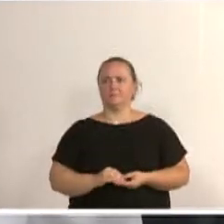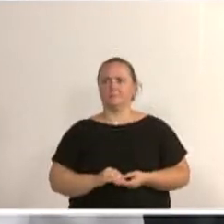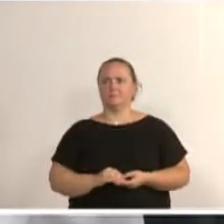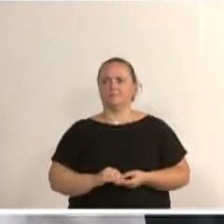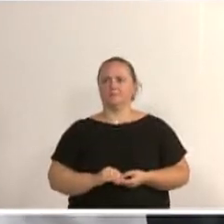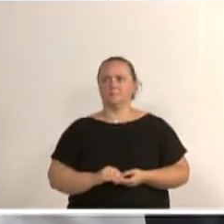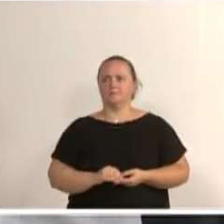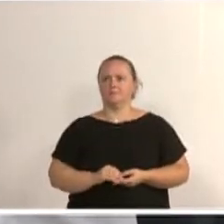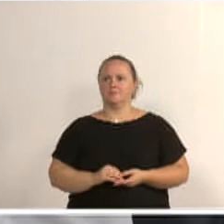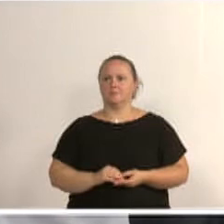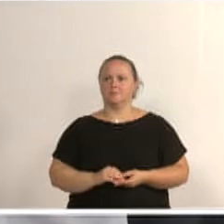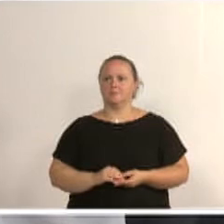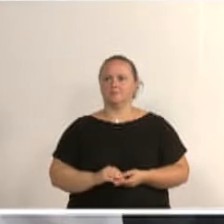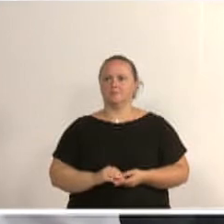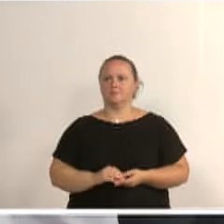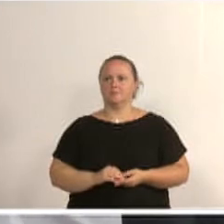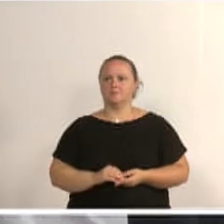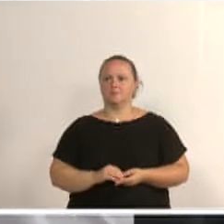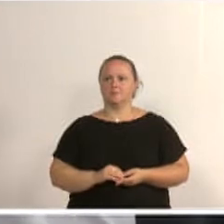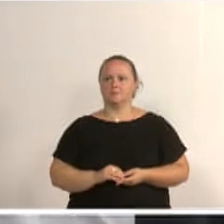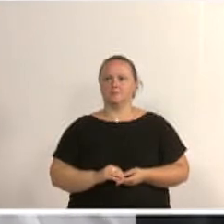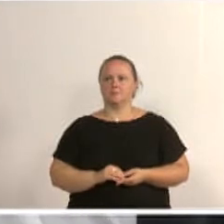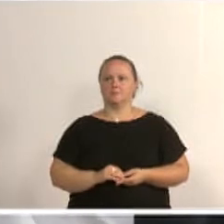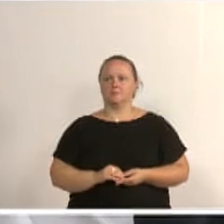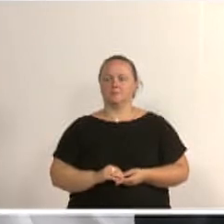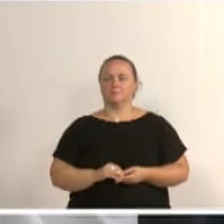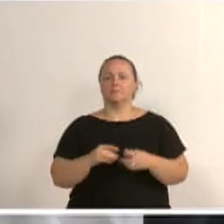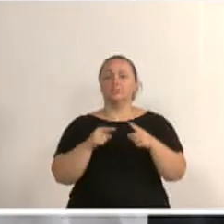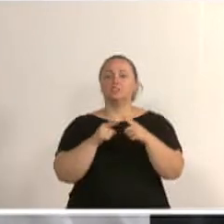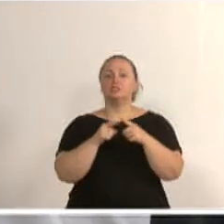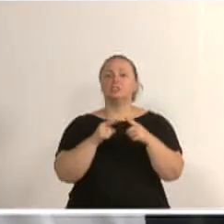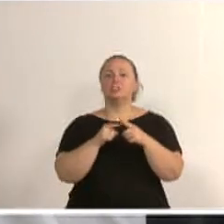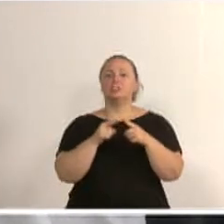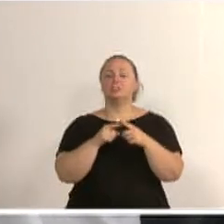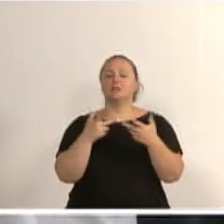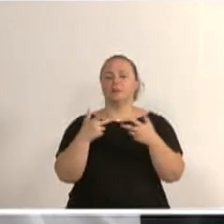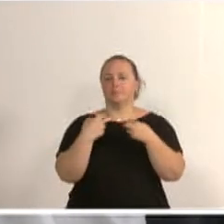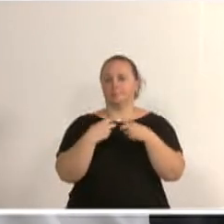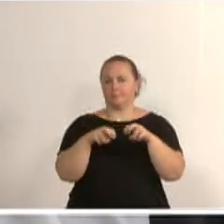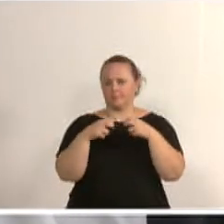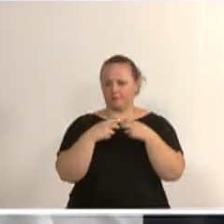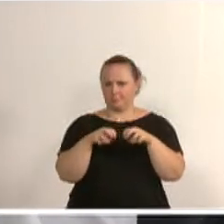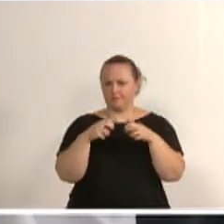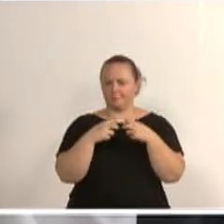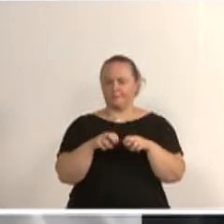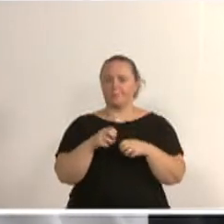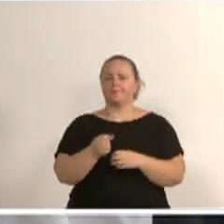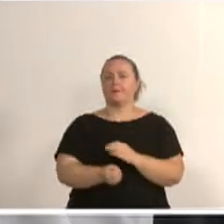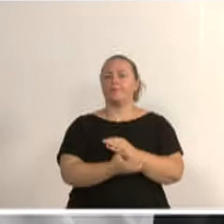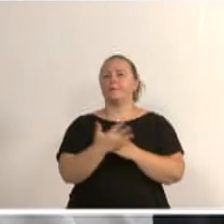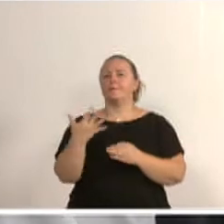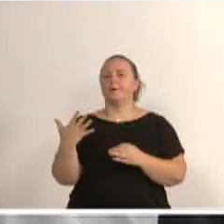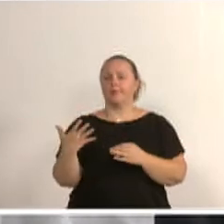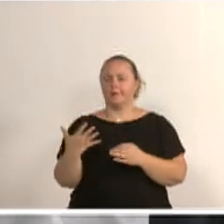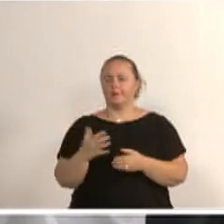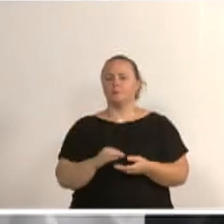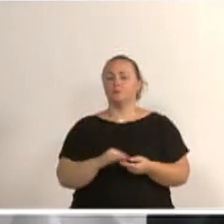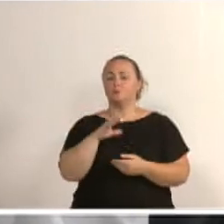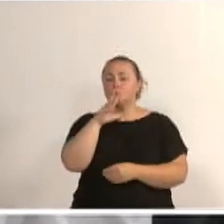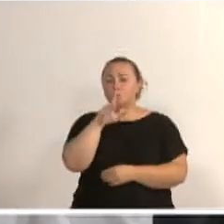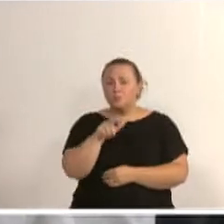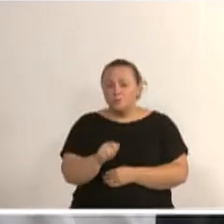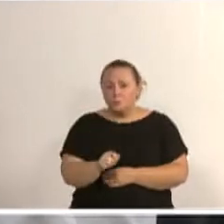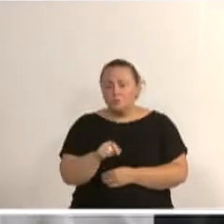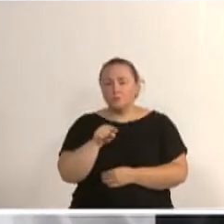A questão dos tipos de veículos, da condição de veículos, do número de veículos, tudo isso